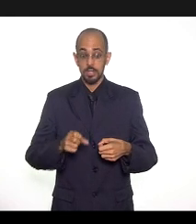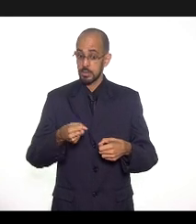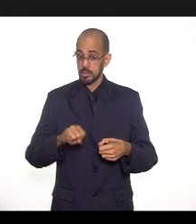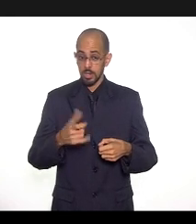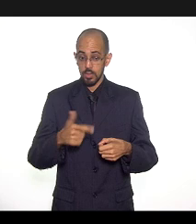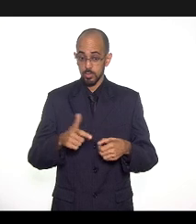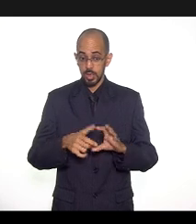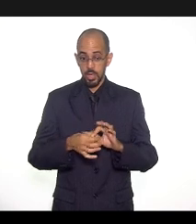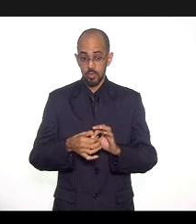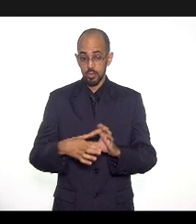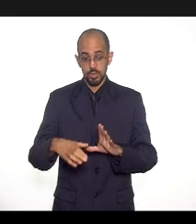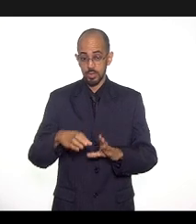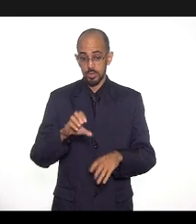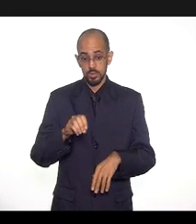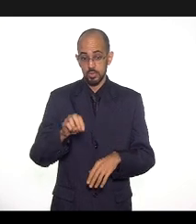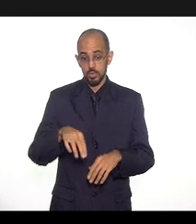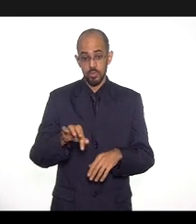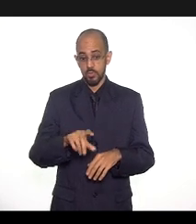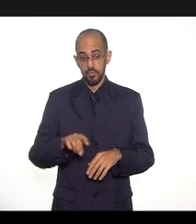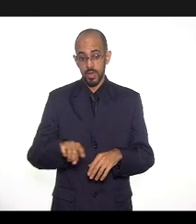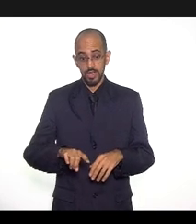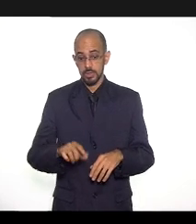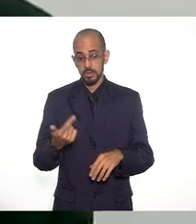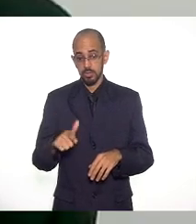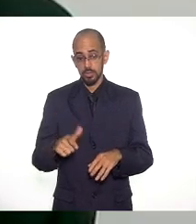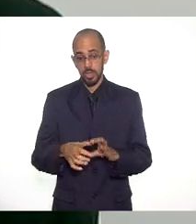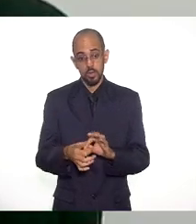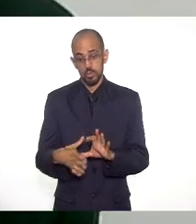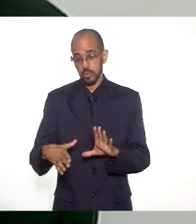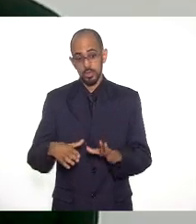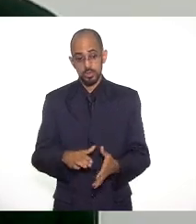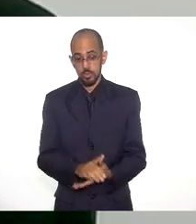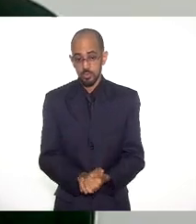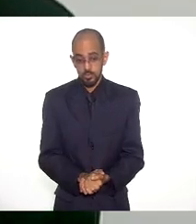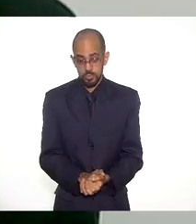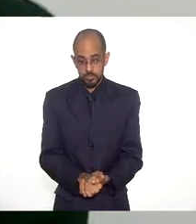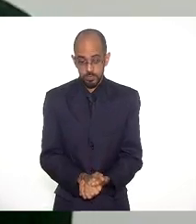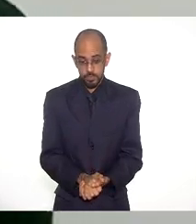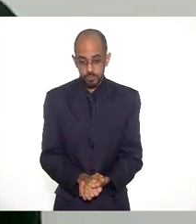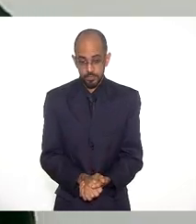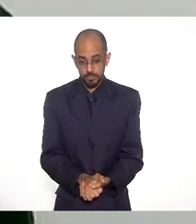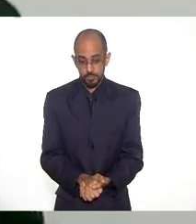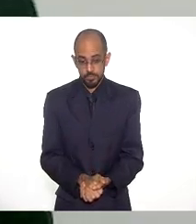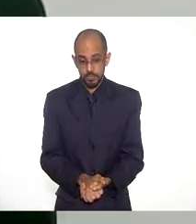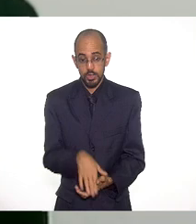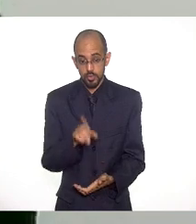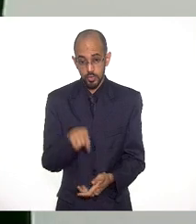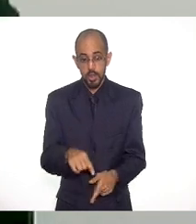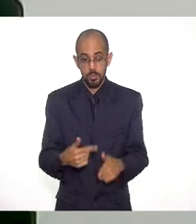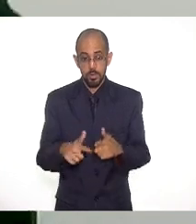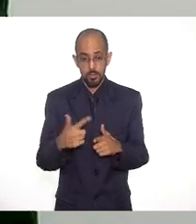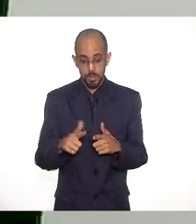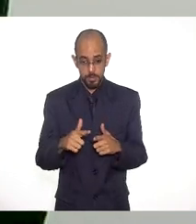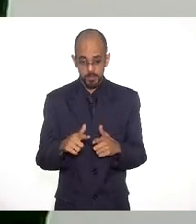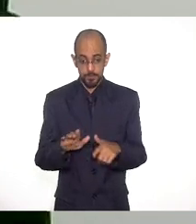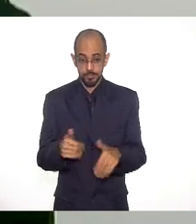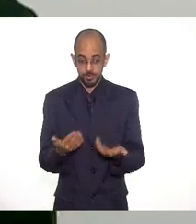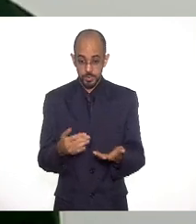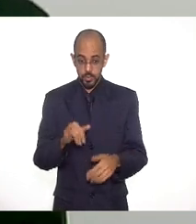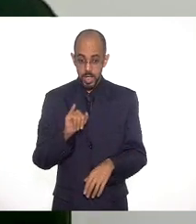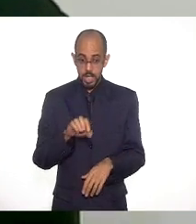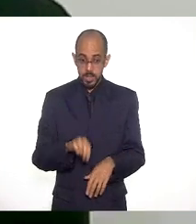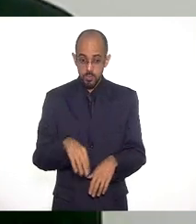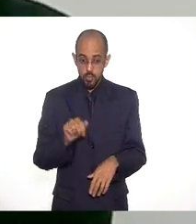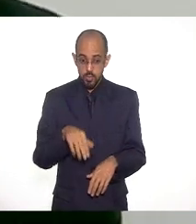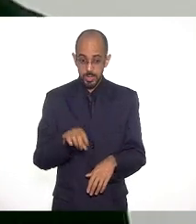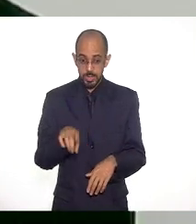não estará autorizado. Porque venceu a autorização do Confaz. Essa é a questão. Então, a imunidade a que se